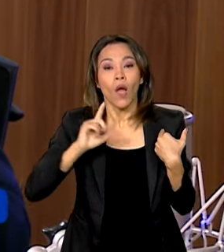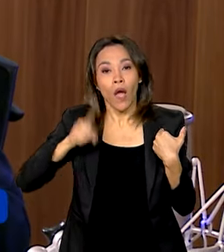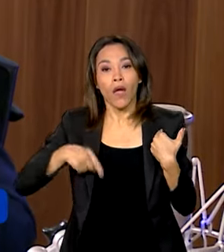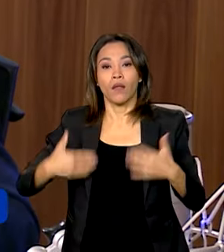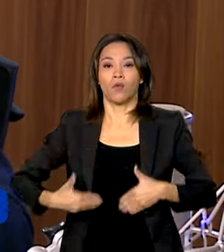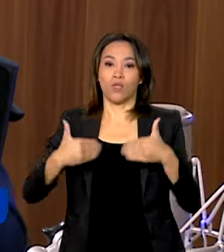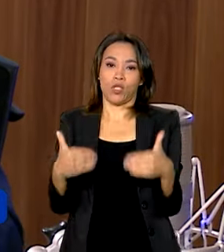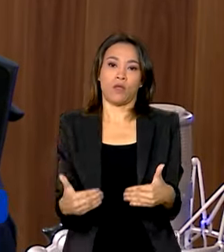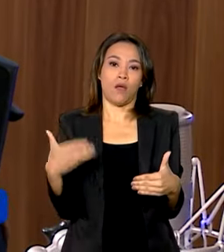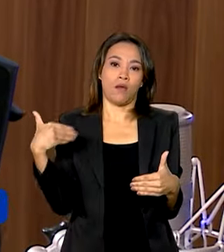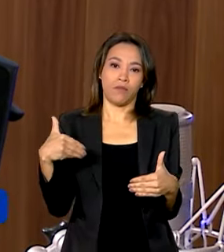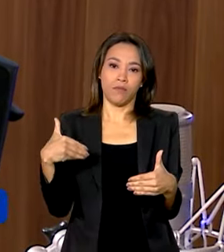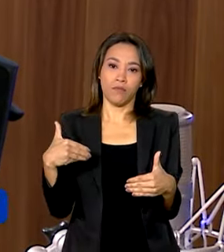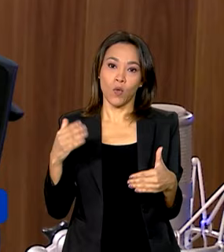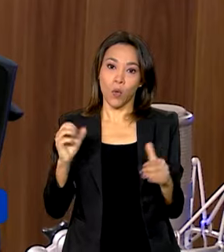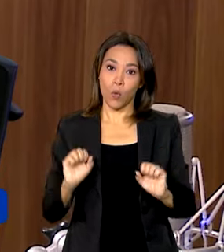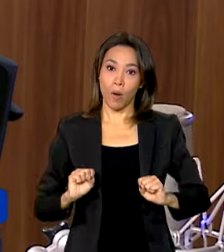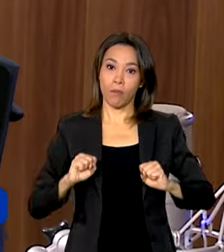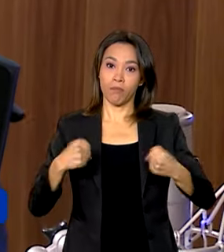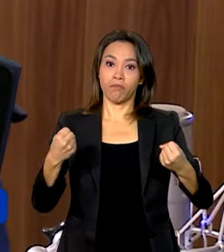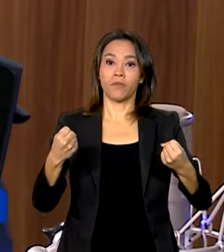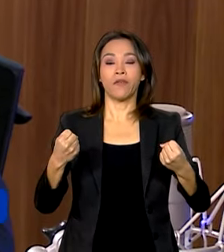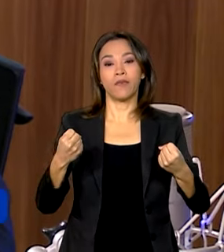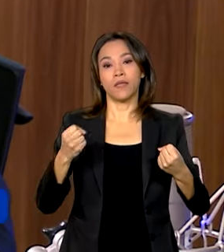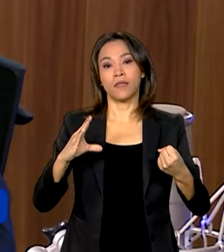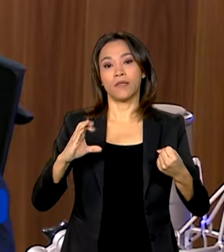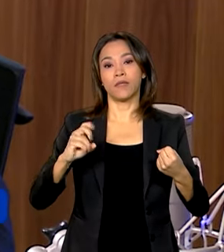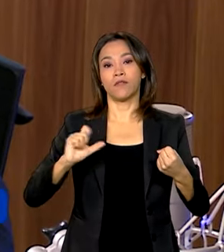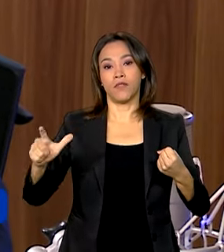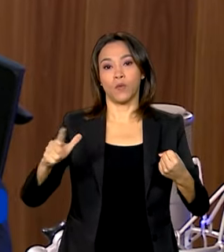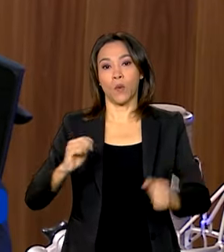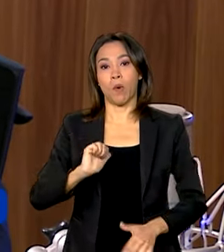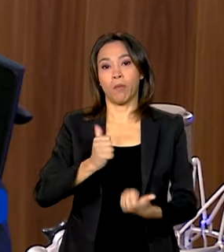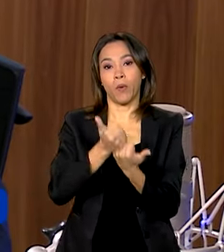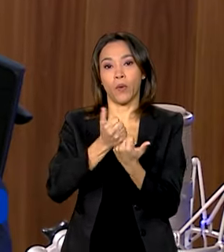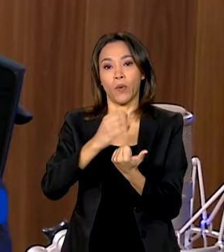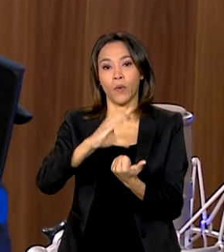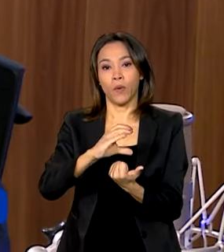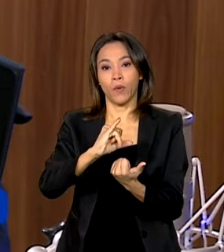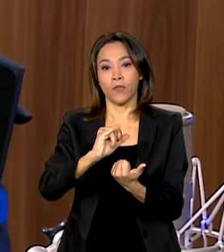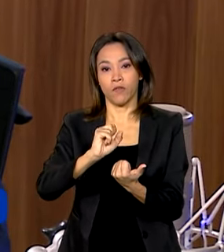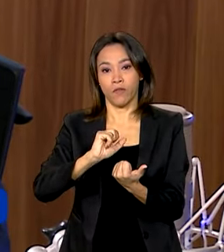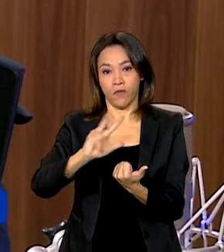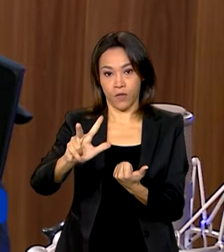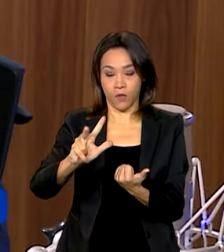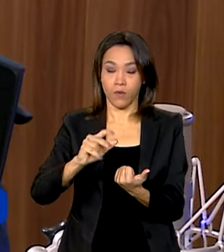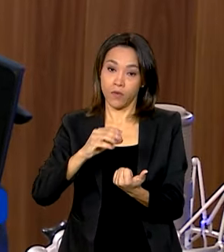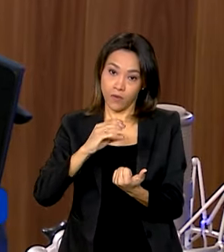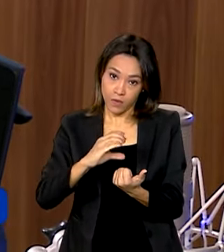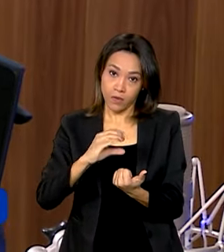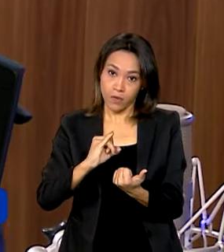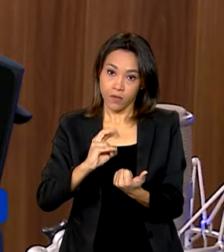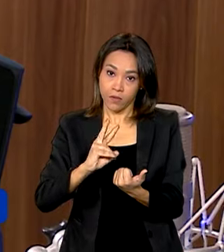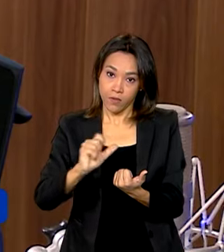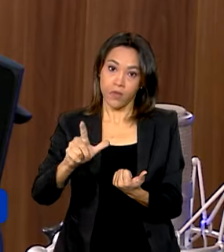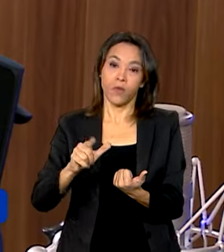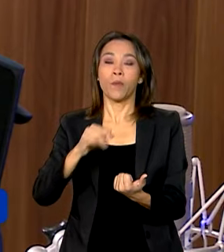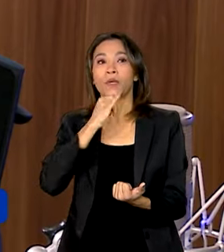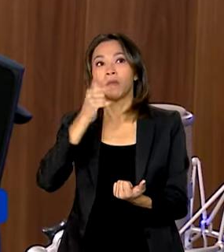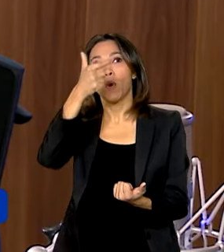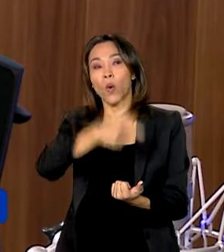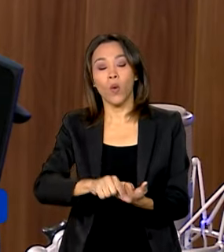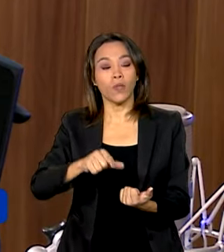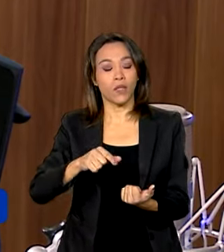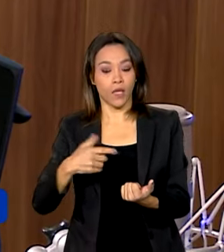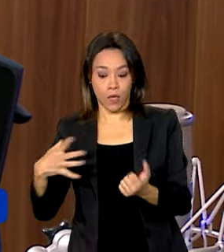ministério através da Defesa Civil Nacional quando a o município entra por exemplo numa situação de emergência em saúde pública em